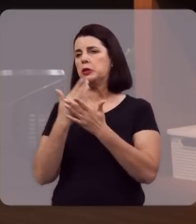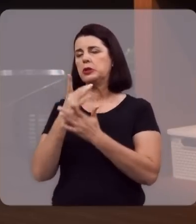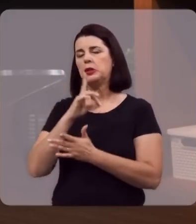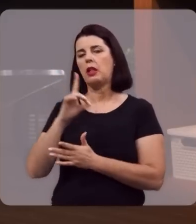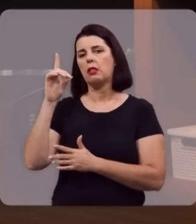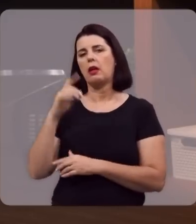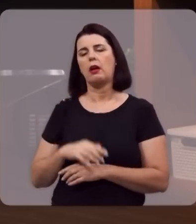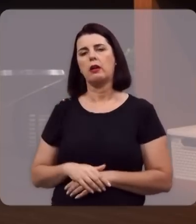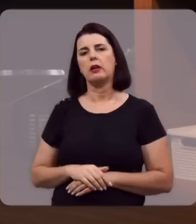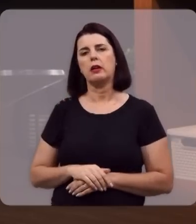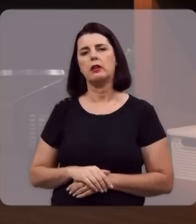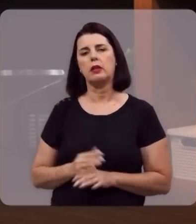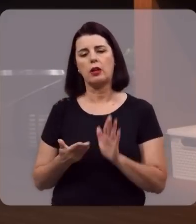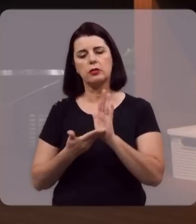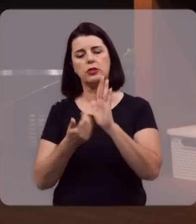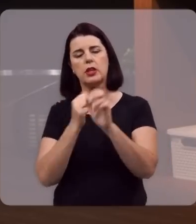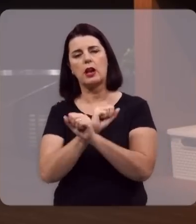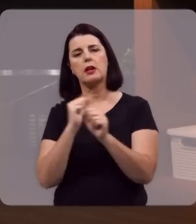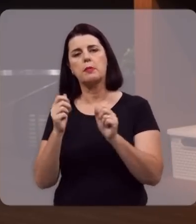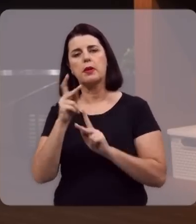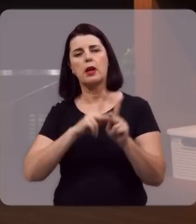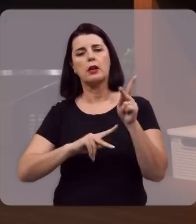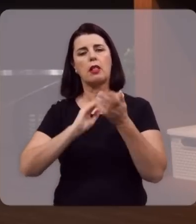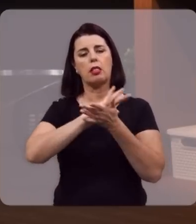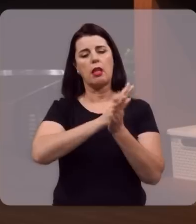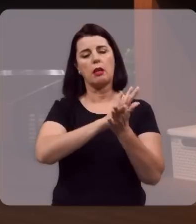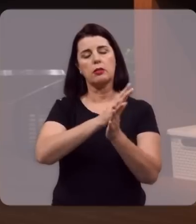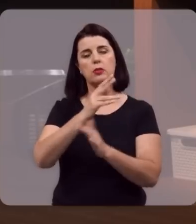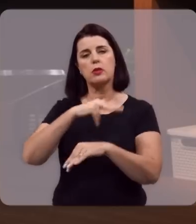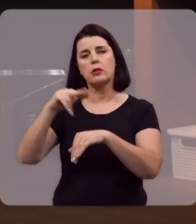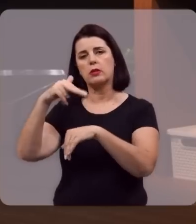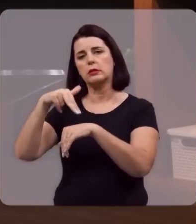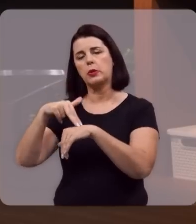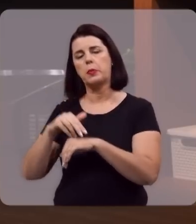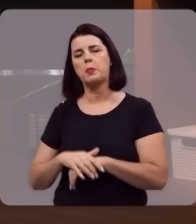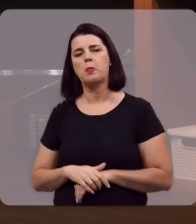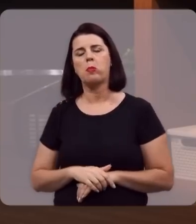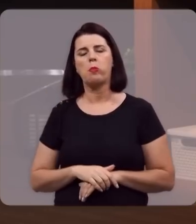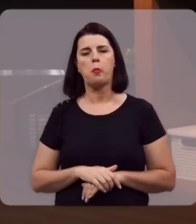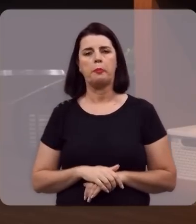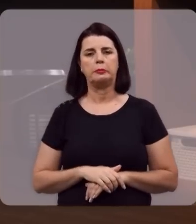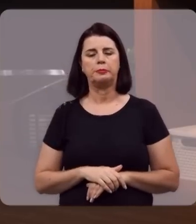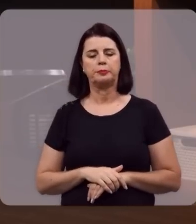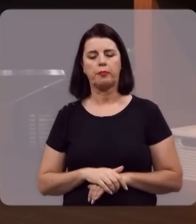ateístas, que tiraram a liberdade do povo e massacraram as nações.